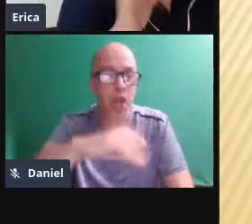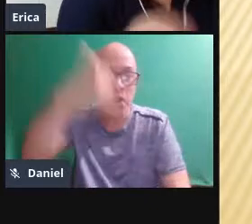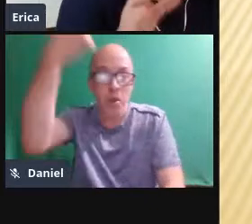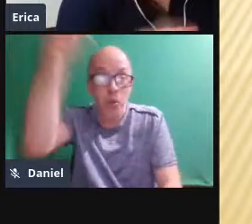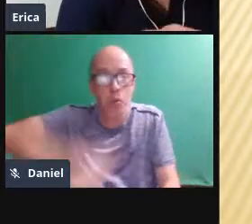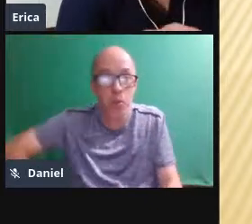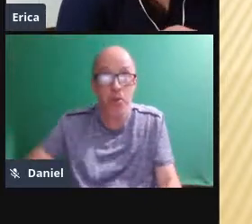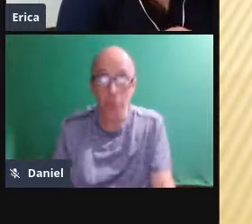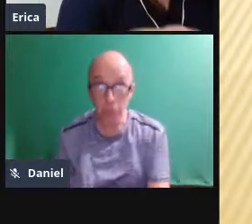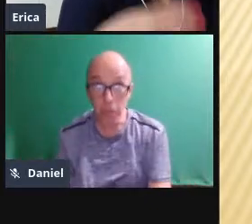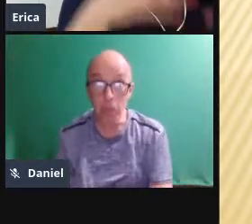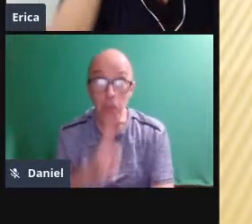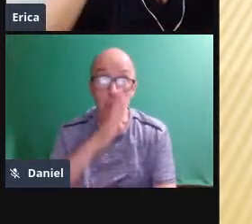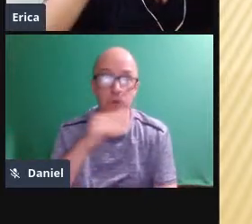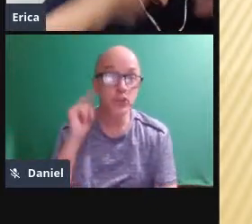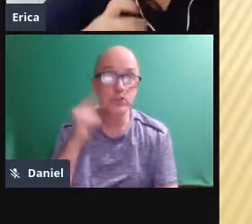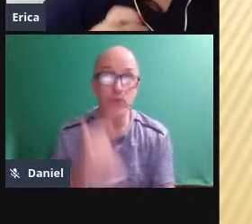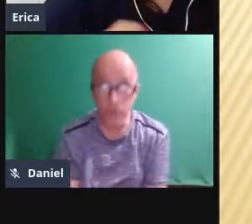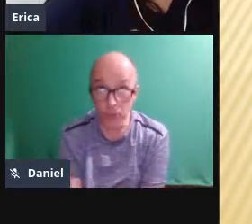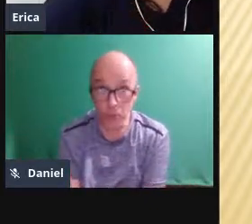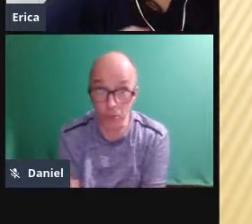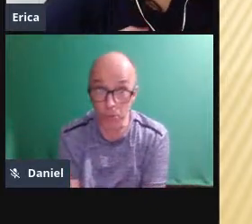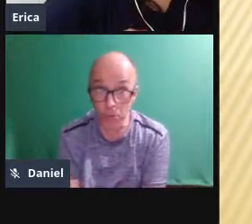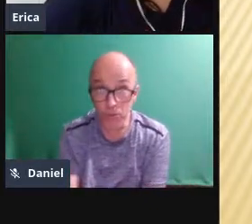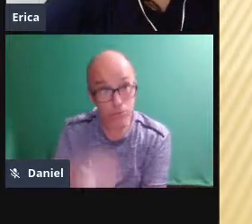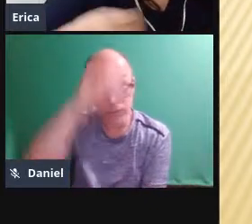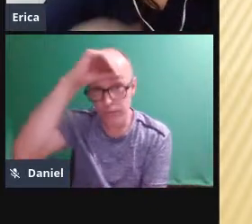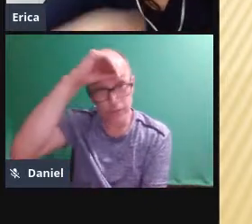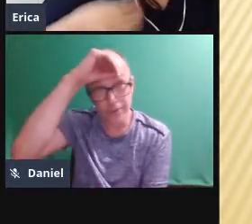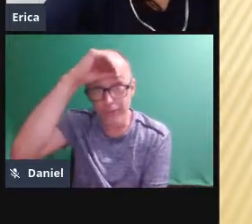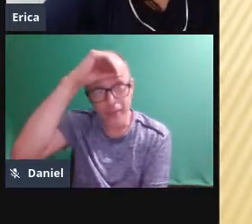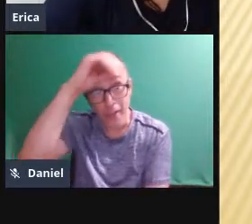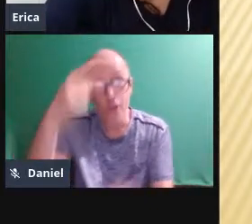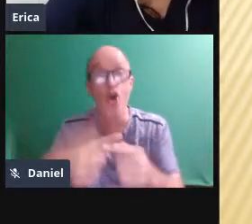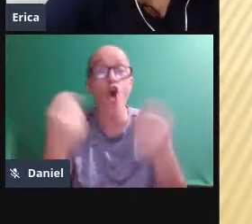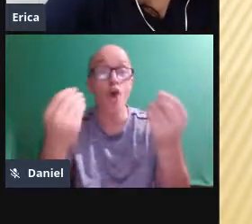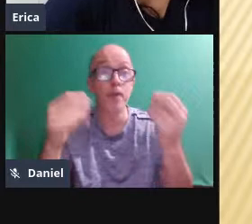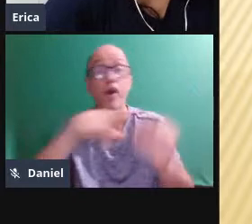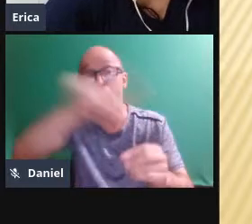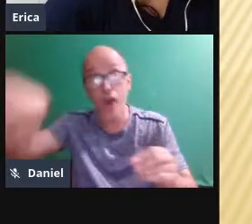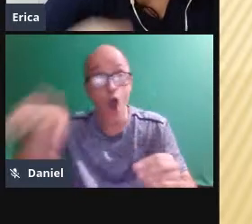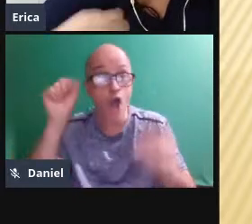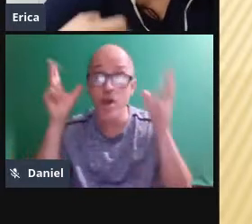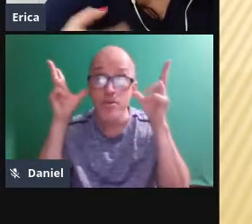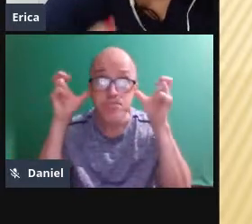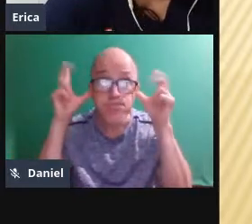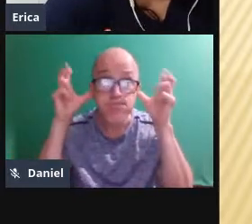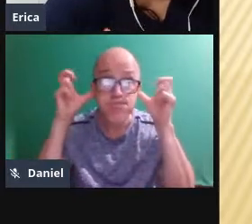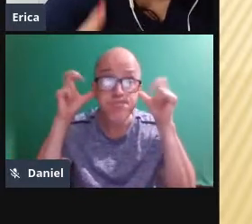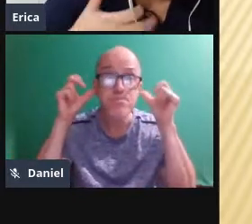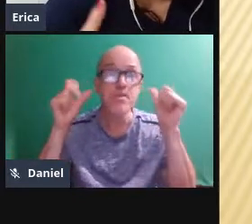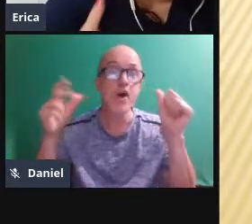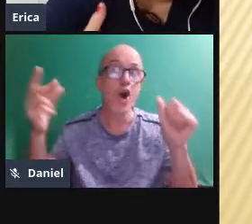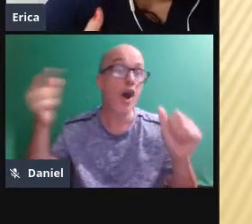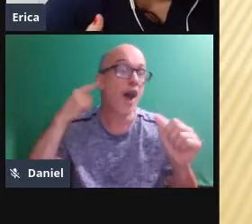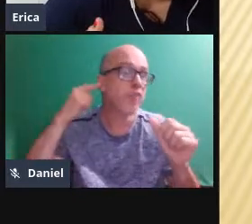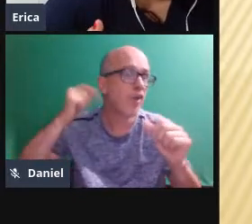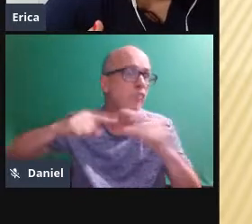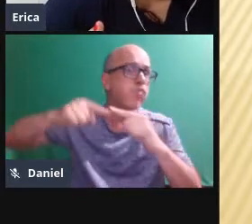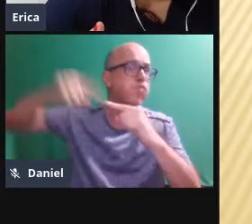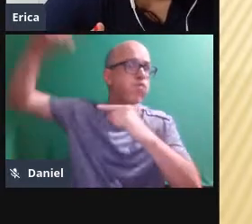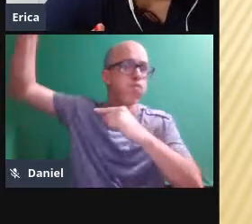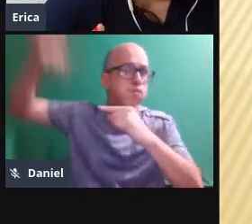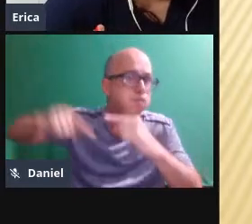que é muito importante. A expressão facial e corporal, ela é importante na língua de sinais. Se você não tem, parece que falta